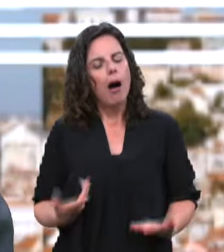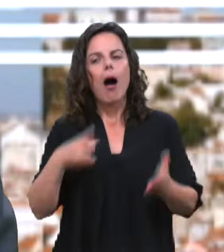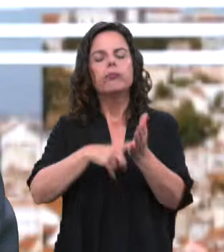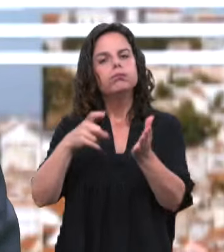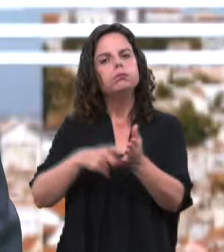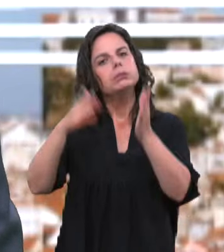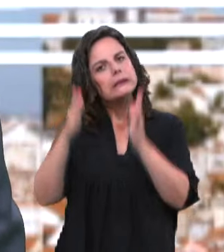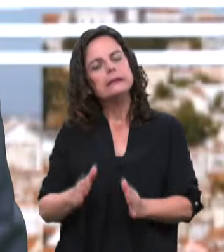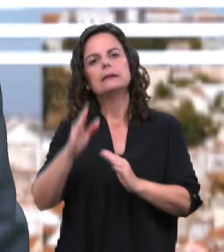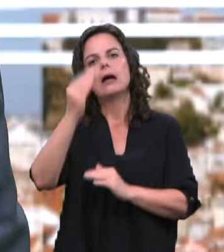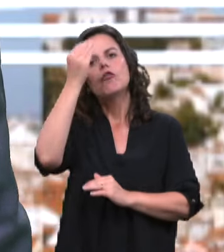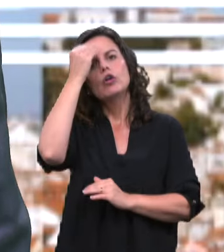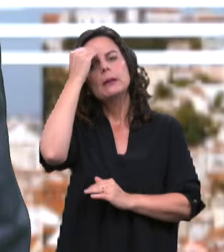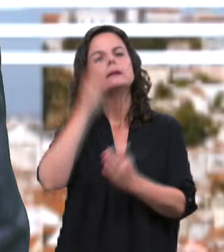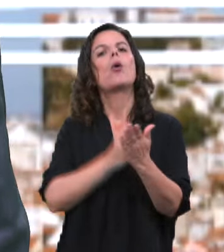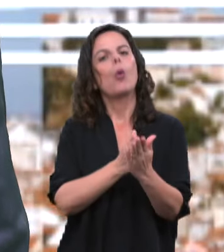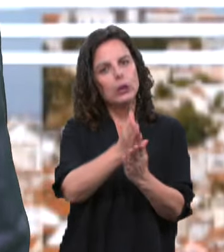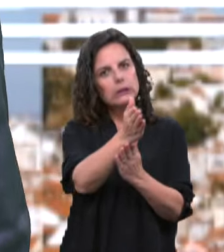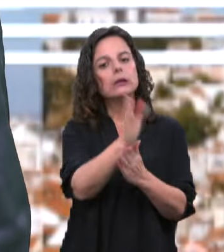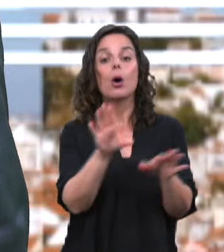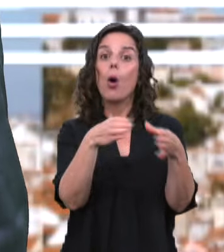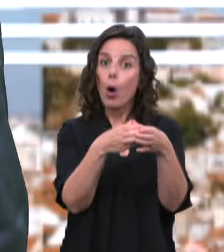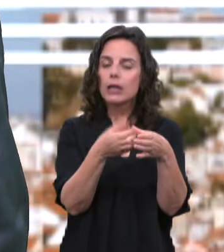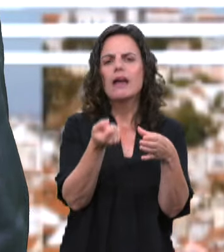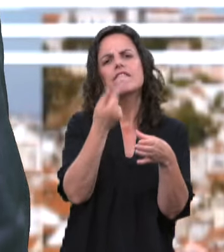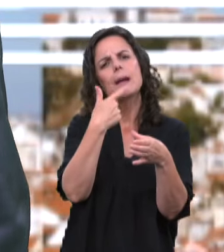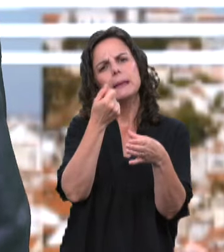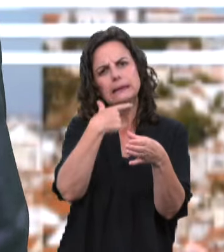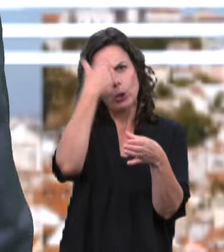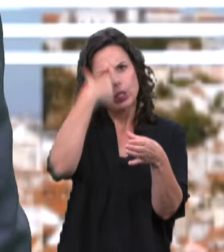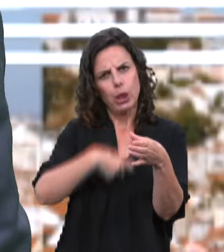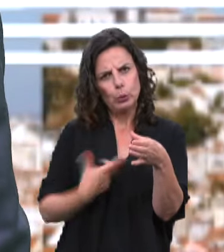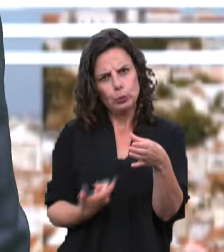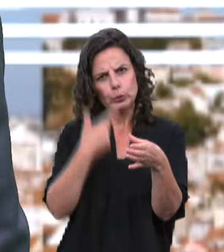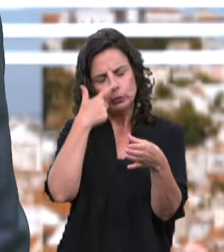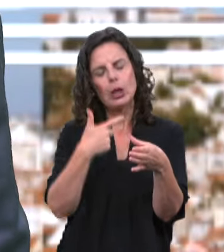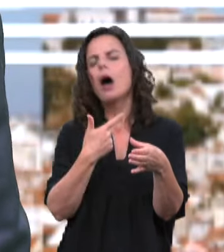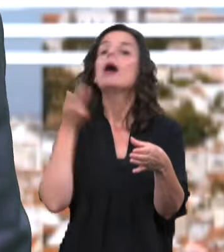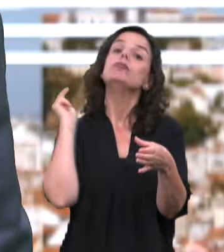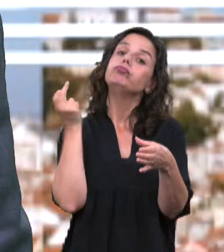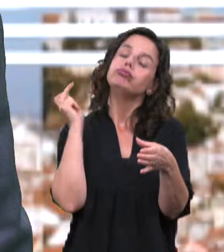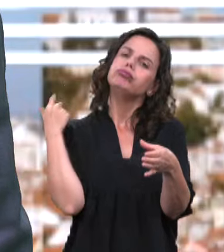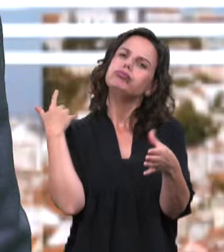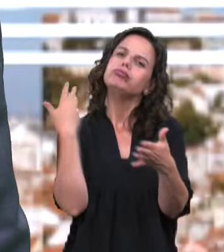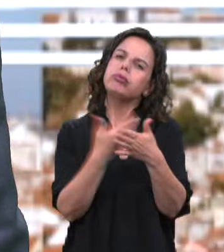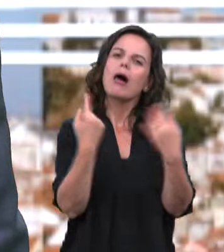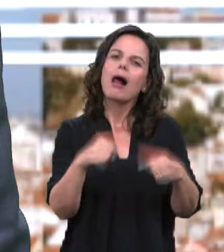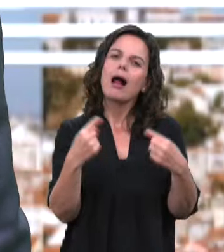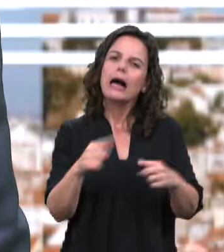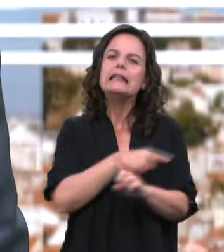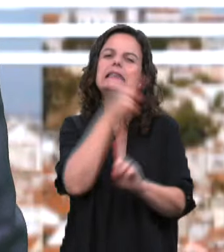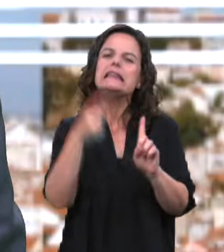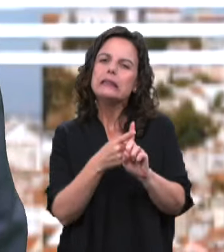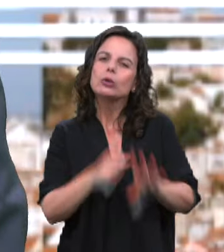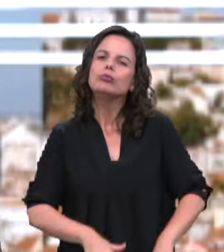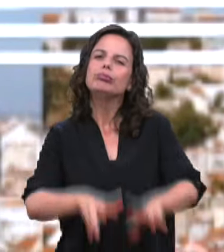necessidade de haver formação contínua. A Ordem dos Farmacêuticos já há bastantes anos que tem os chamados ciclos